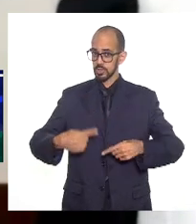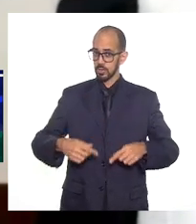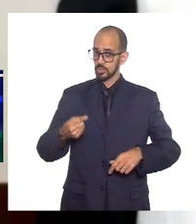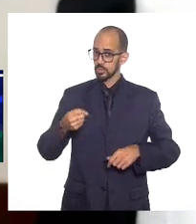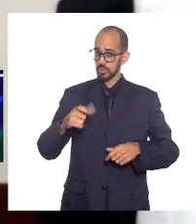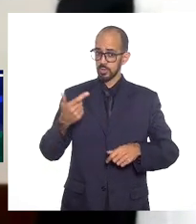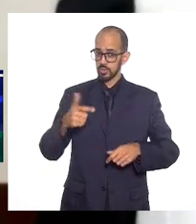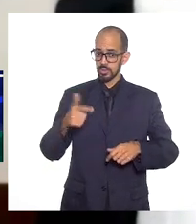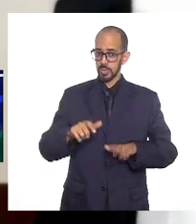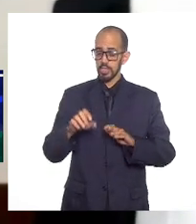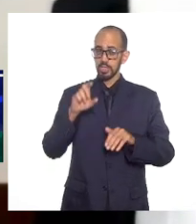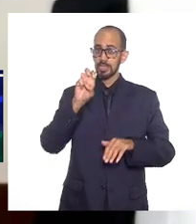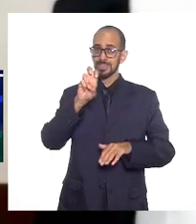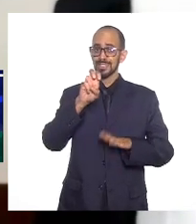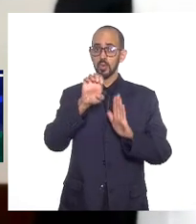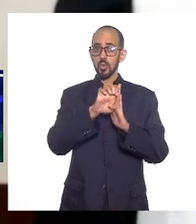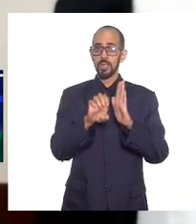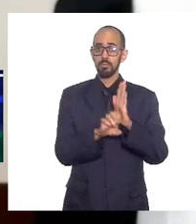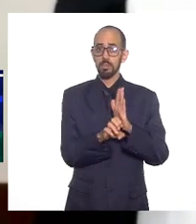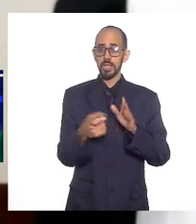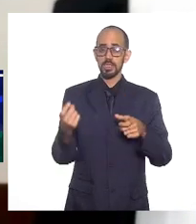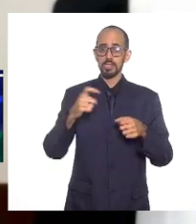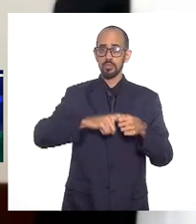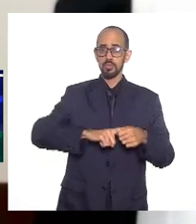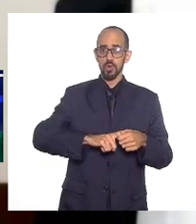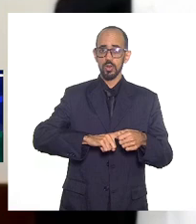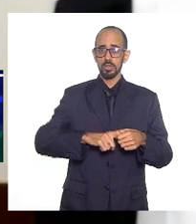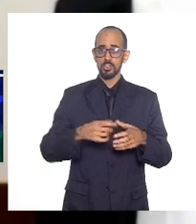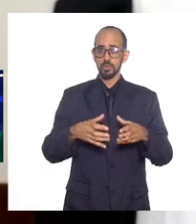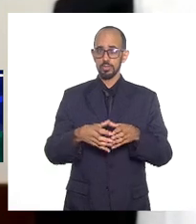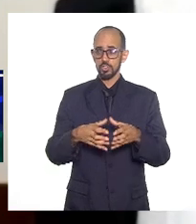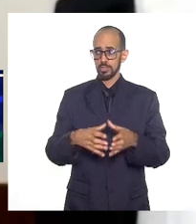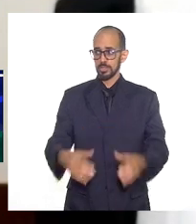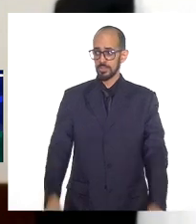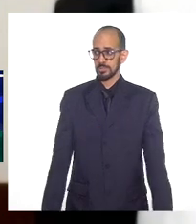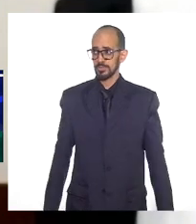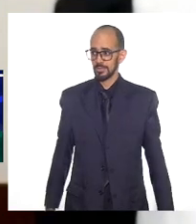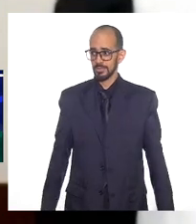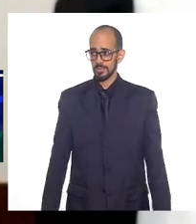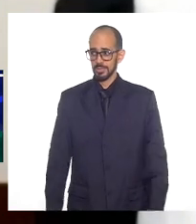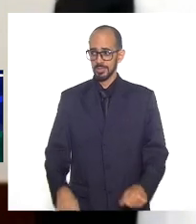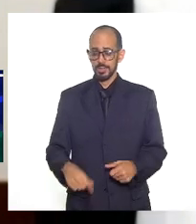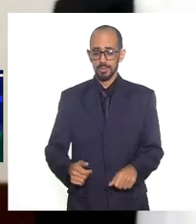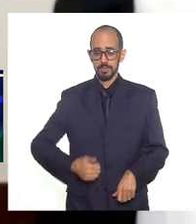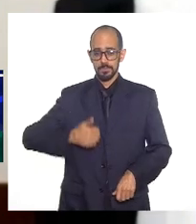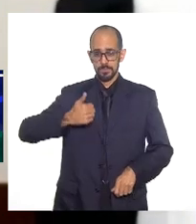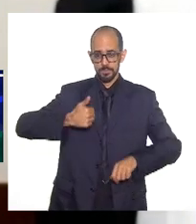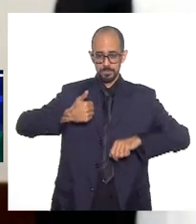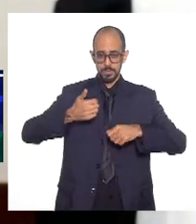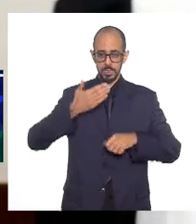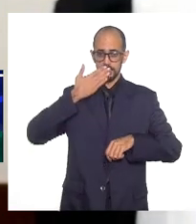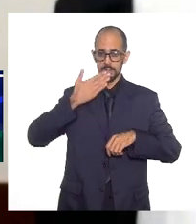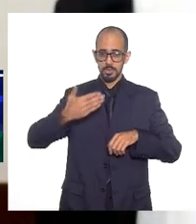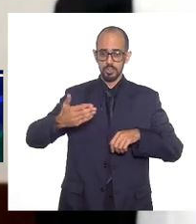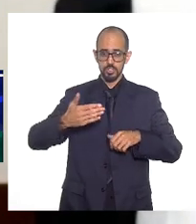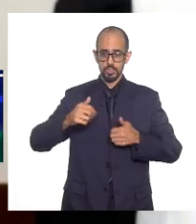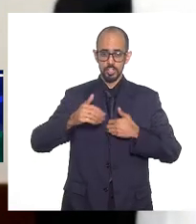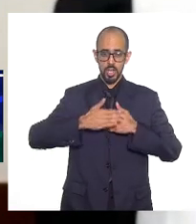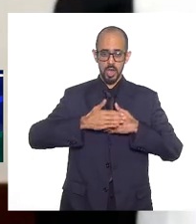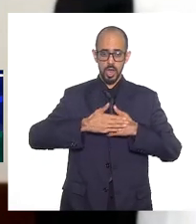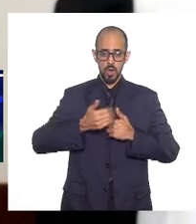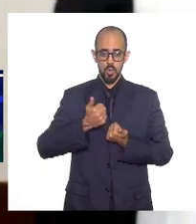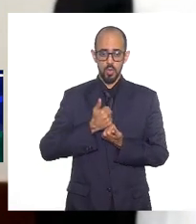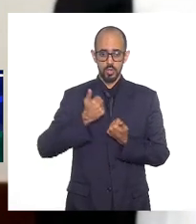recebeu 5 emendas e retorna às comissões. Primeiramente, pedir coautoria da